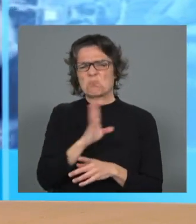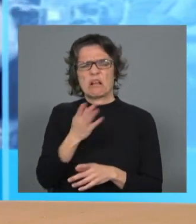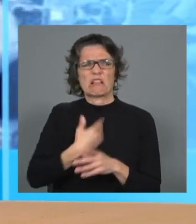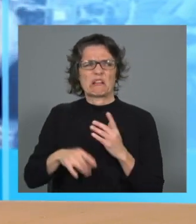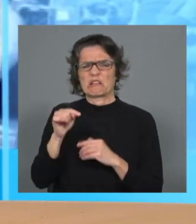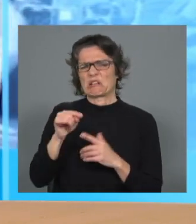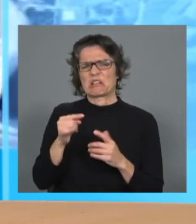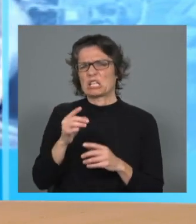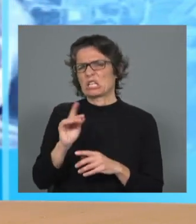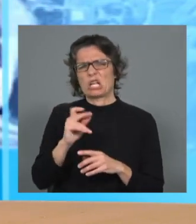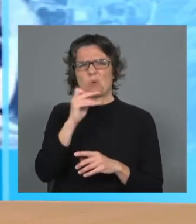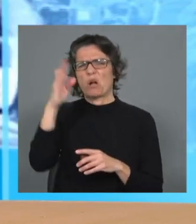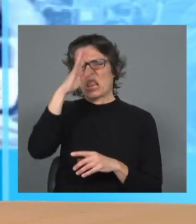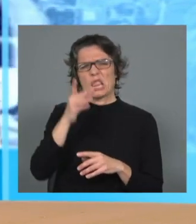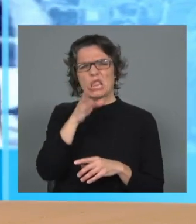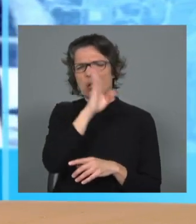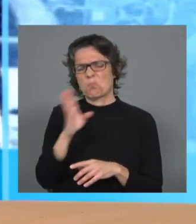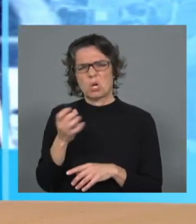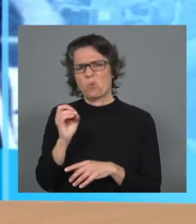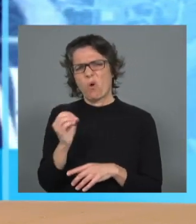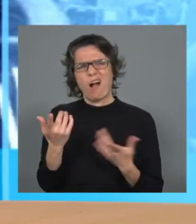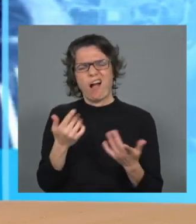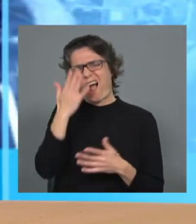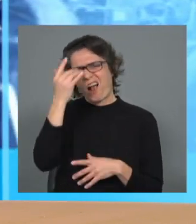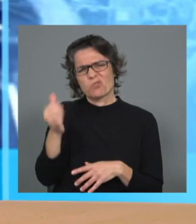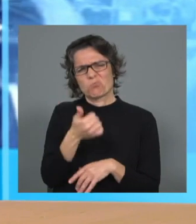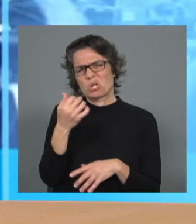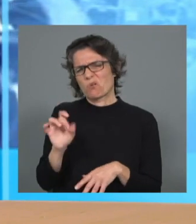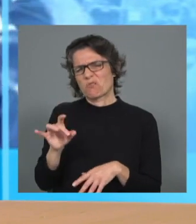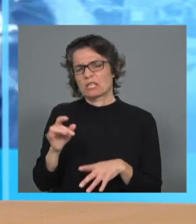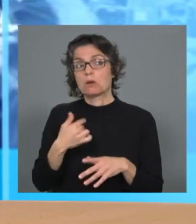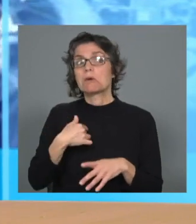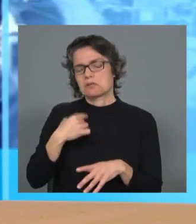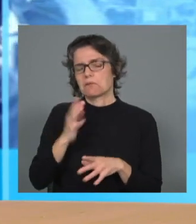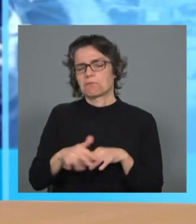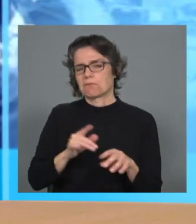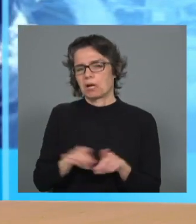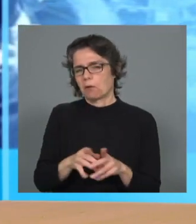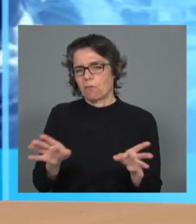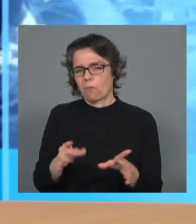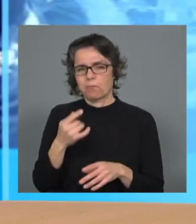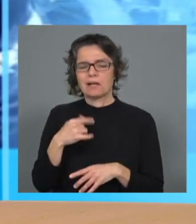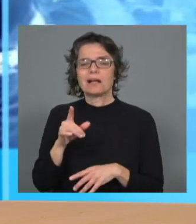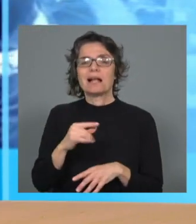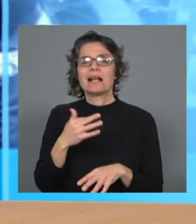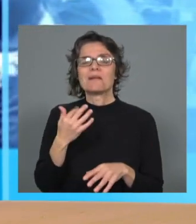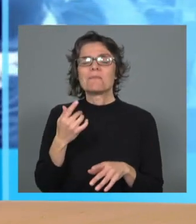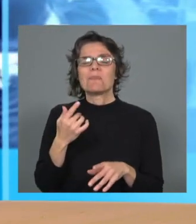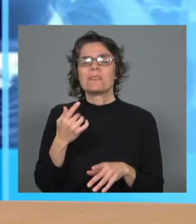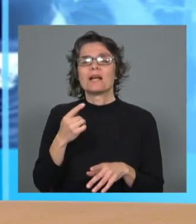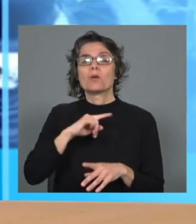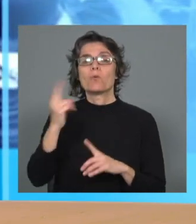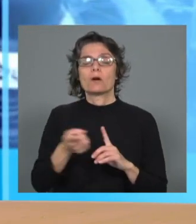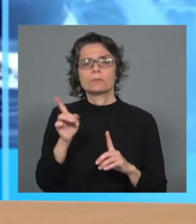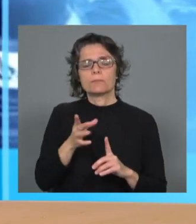Alentejo, não, as pessoas não estão habituadas, não vai resultar. E lancei-me na mesma. E logo no primeiro ano, o que é que eu expliquei